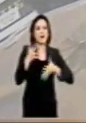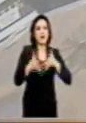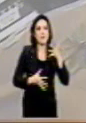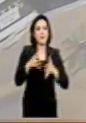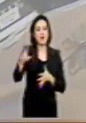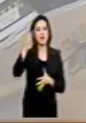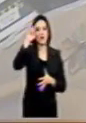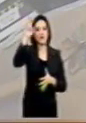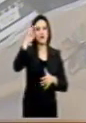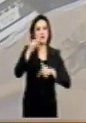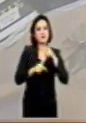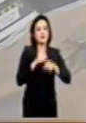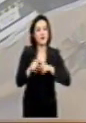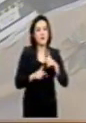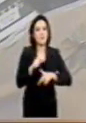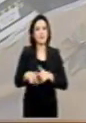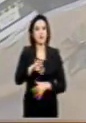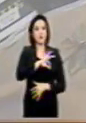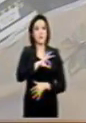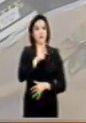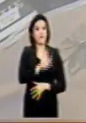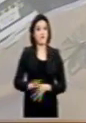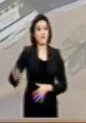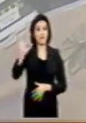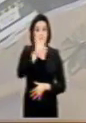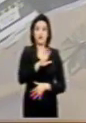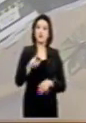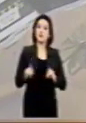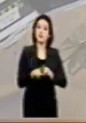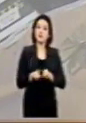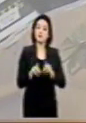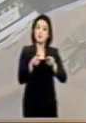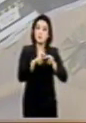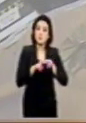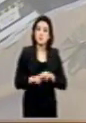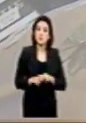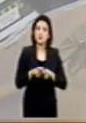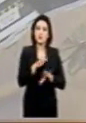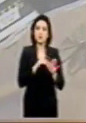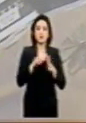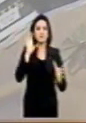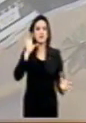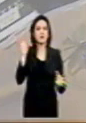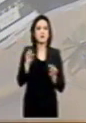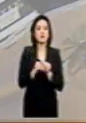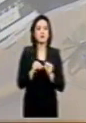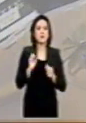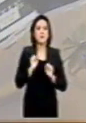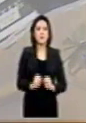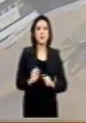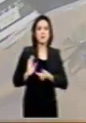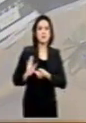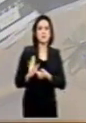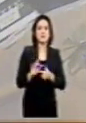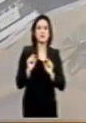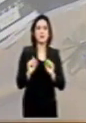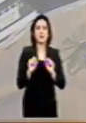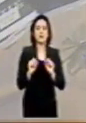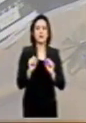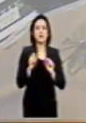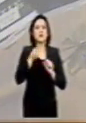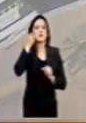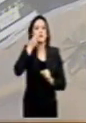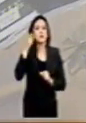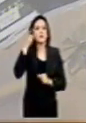Polícia Federal, bem como que as conclusões dali advindas podem resultar de modo reflexo de que os parlamentares